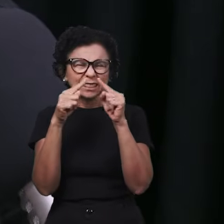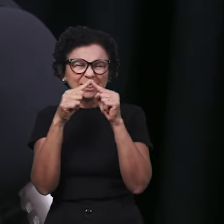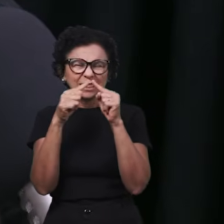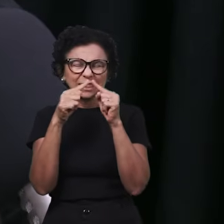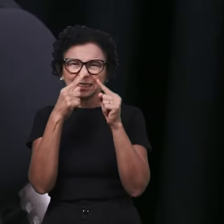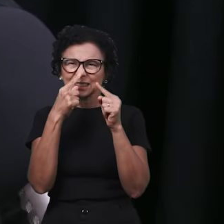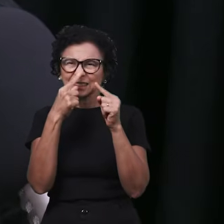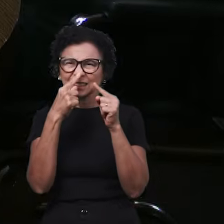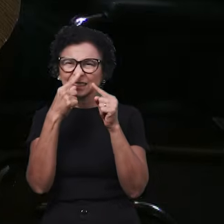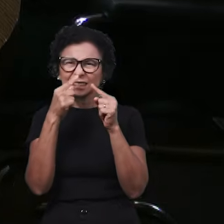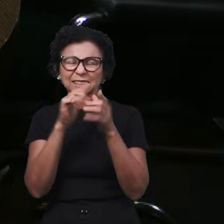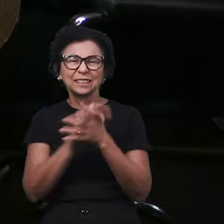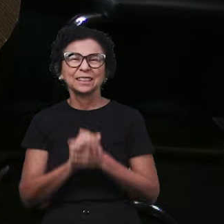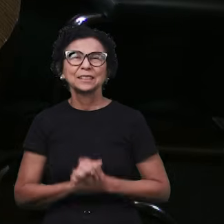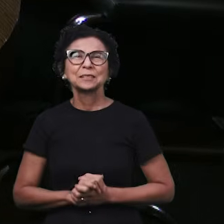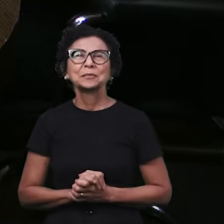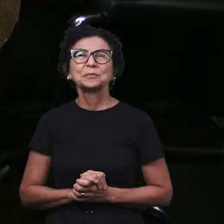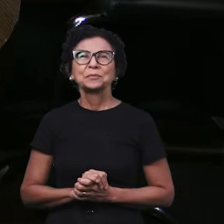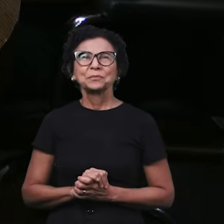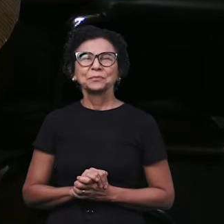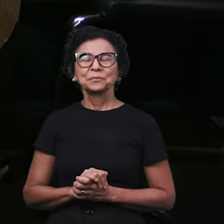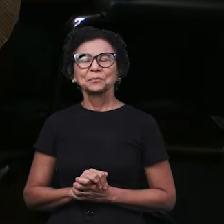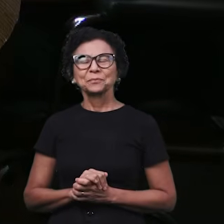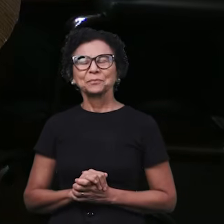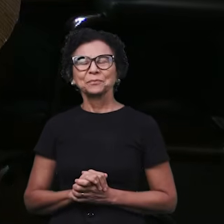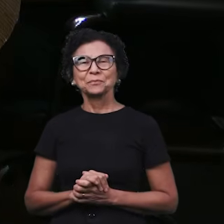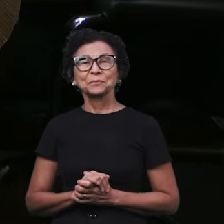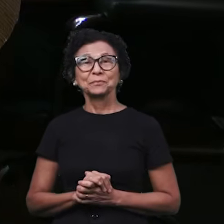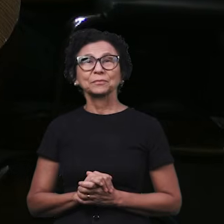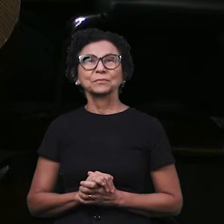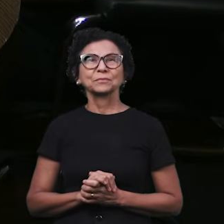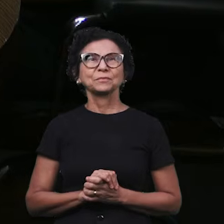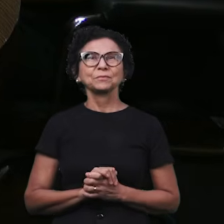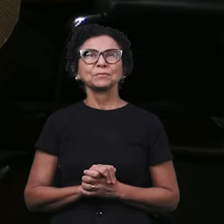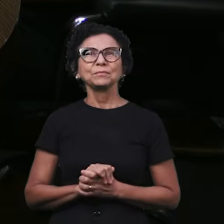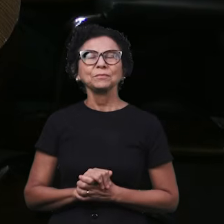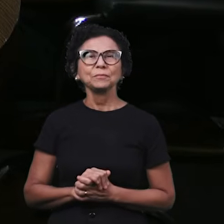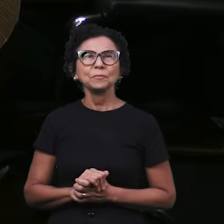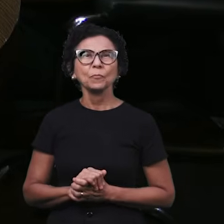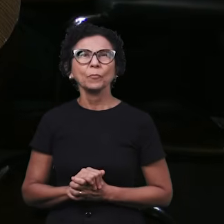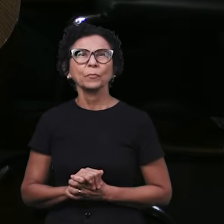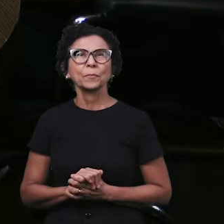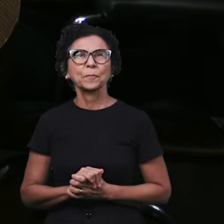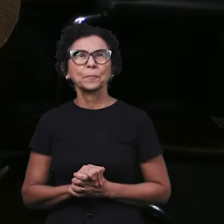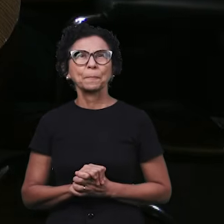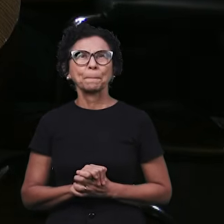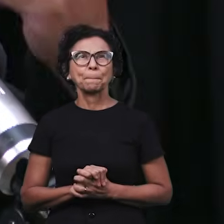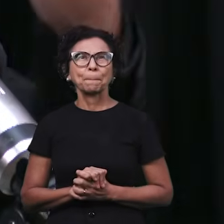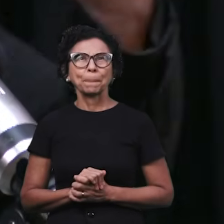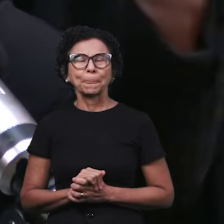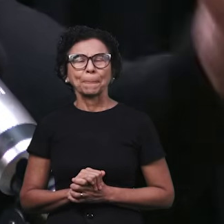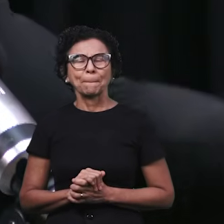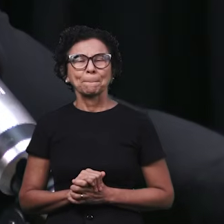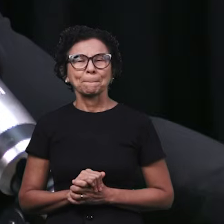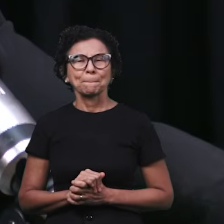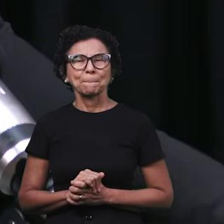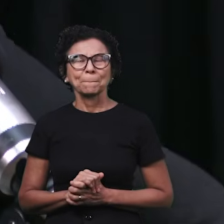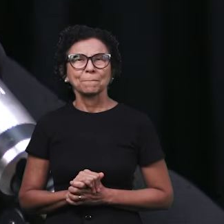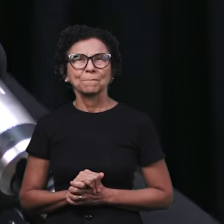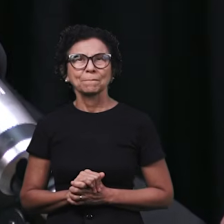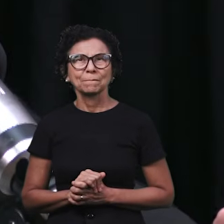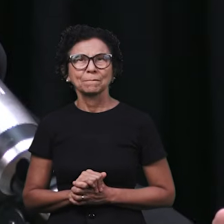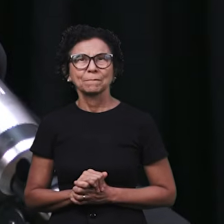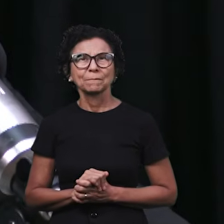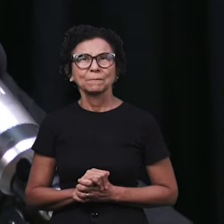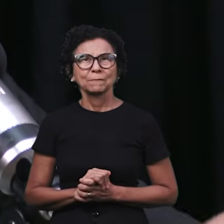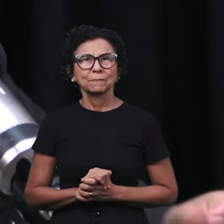nariz que é tocando. com o nariz tocando. E aí você lembra essa imagem da sua relação com a família ou com alguém que gosta e bota e materializa isso É para o isso.